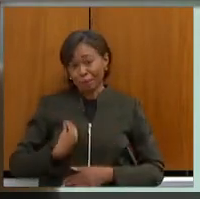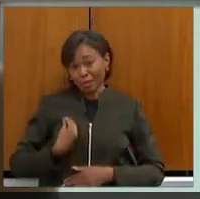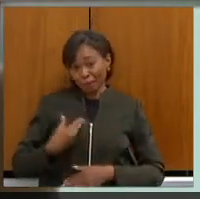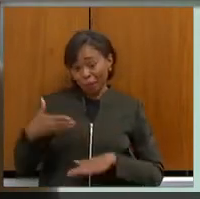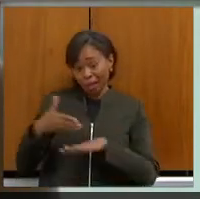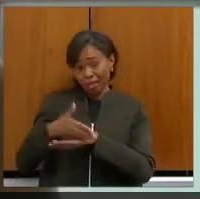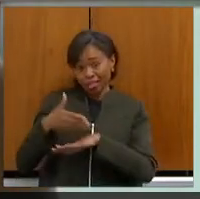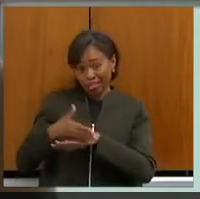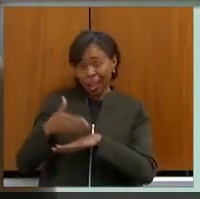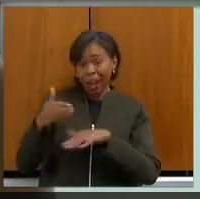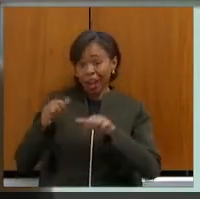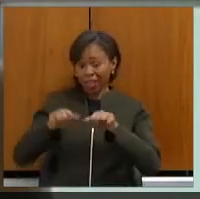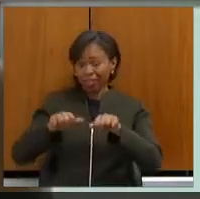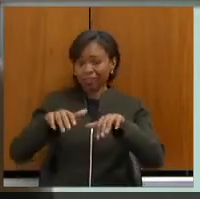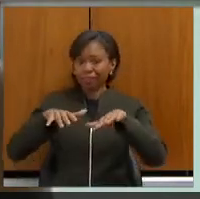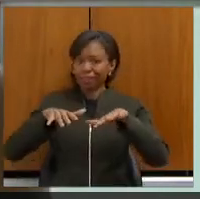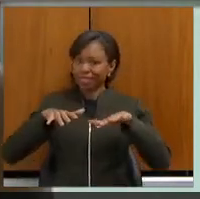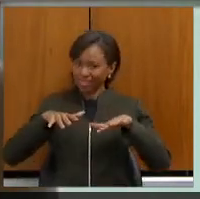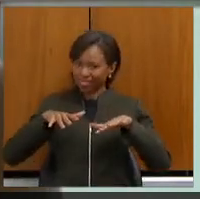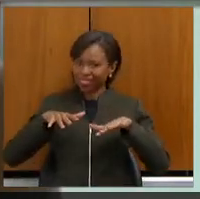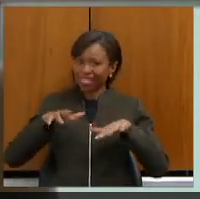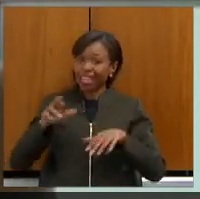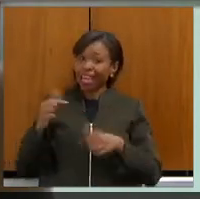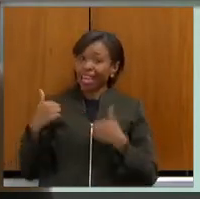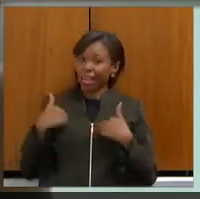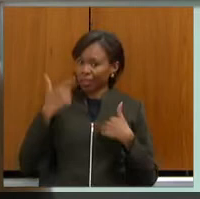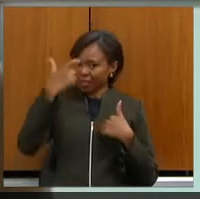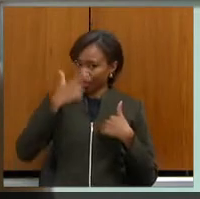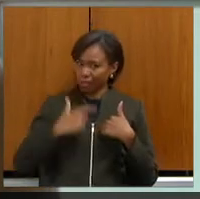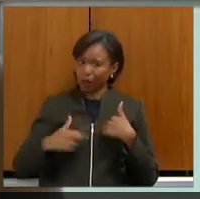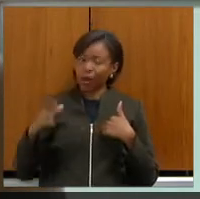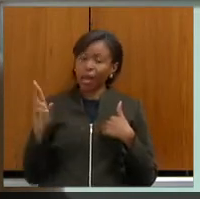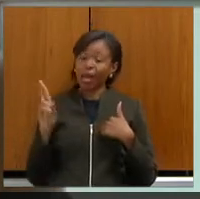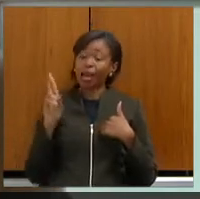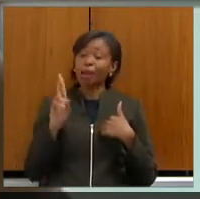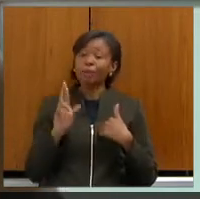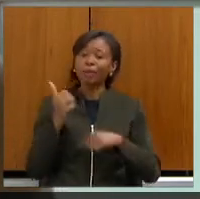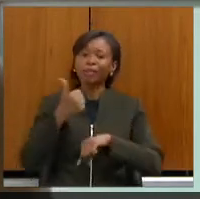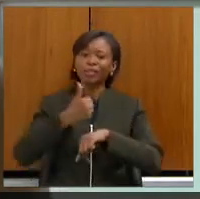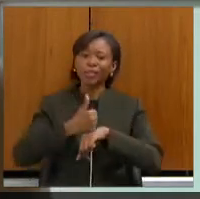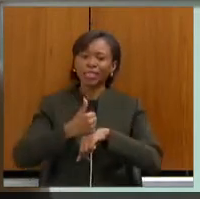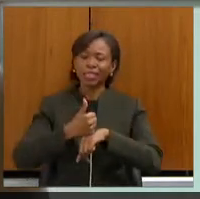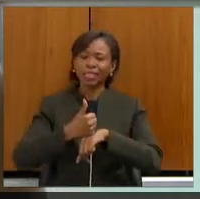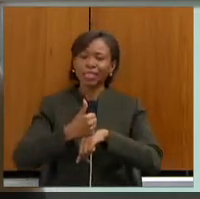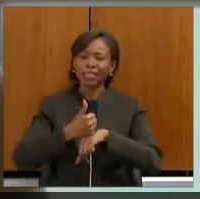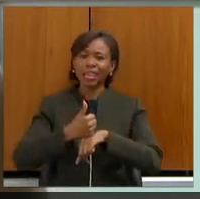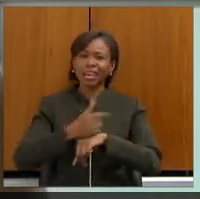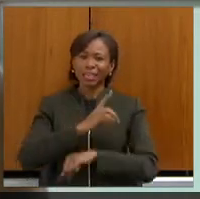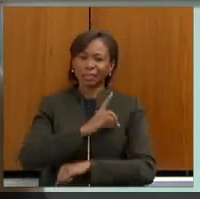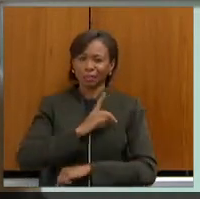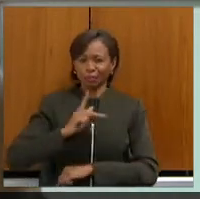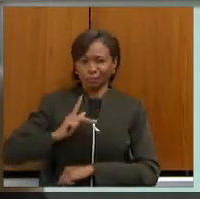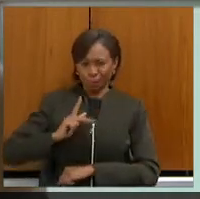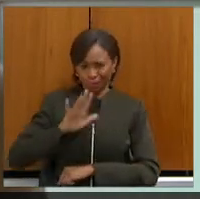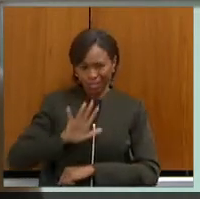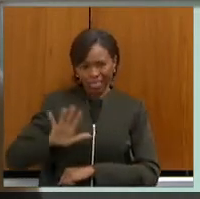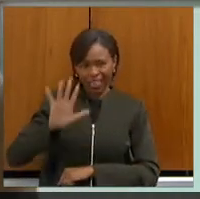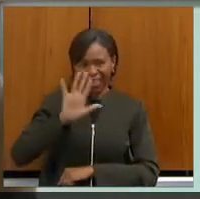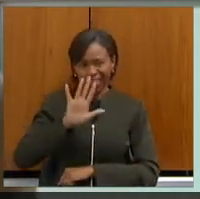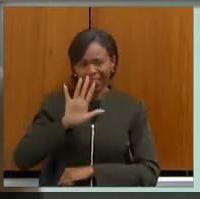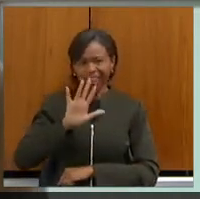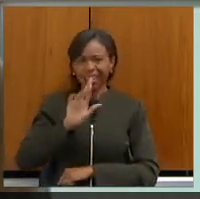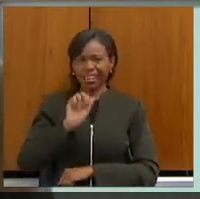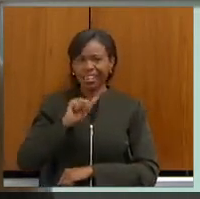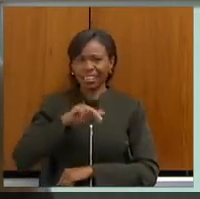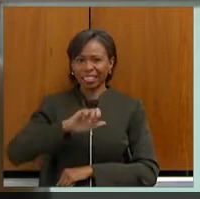dessa plenária representando Nossa recém-empossada e defensora pública-geral Raquel da Costa Dias